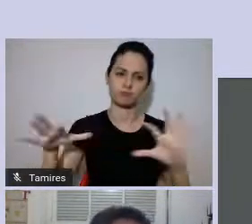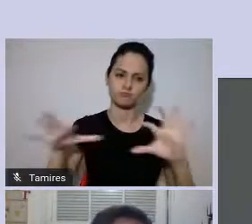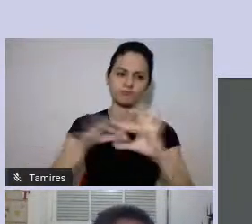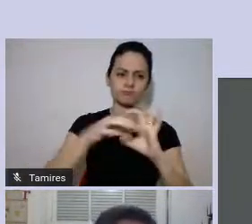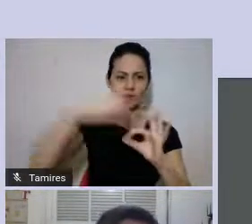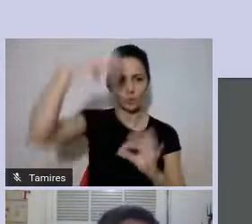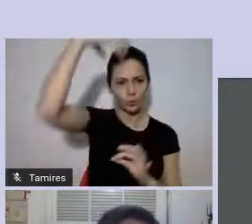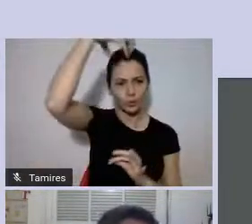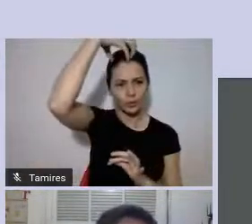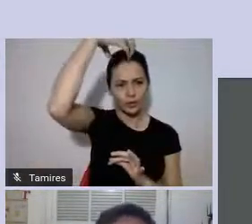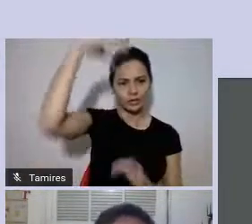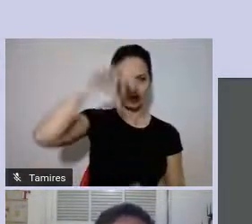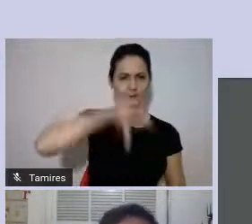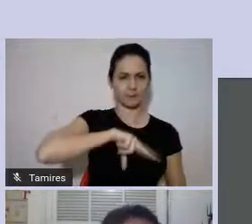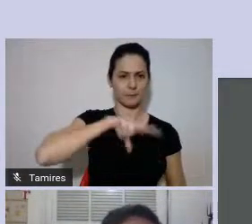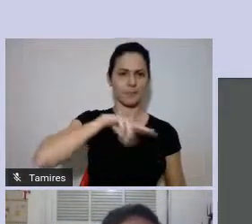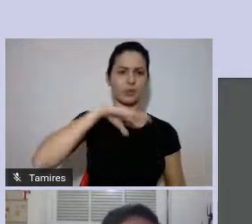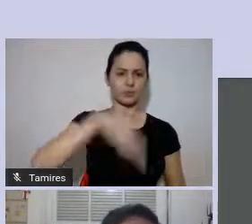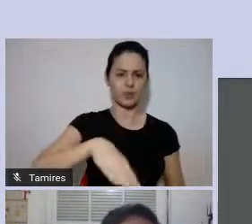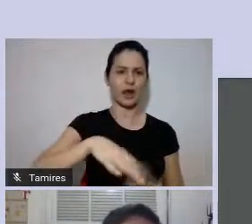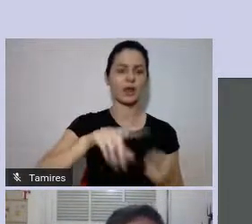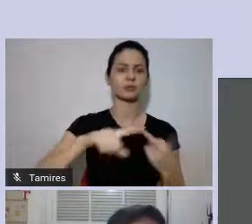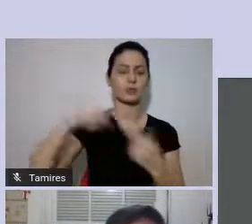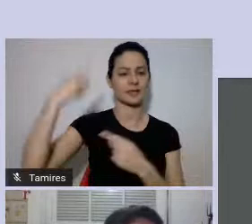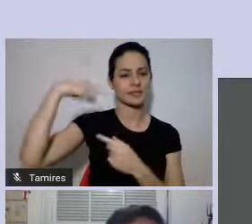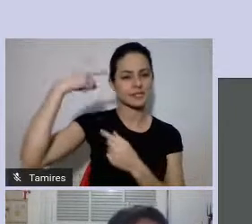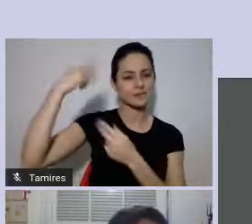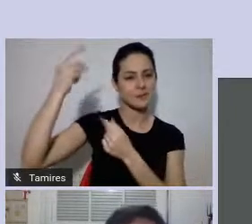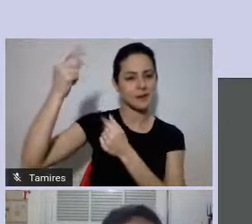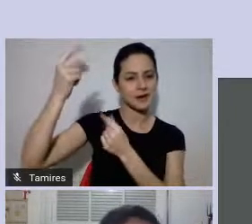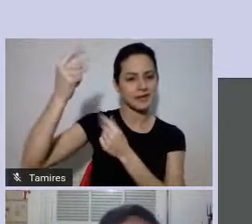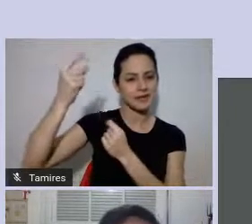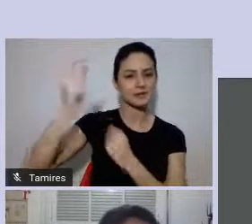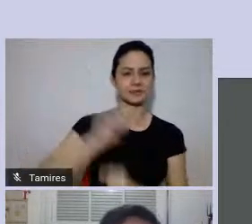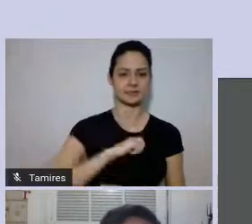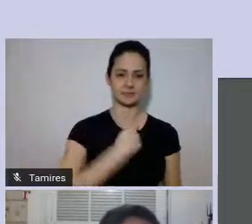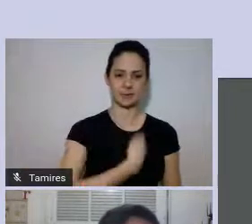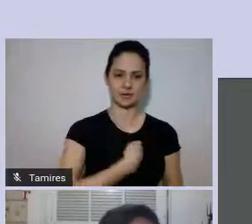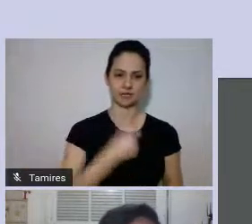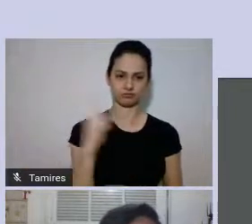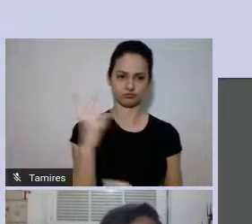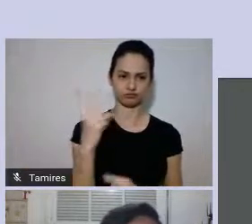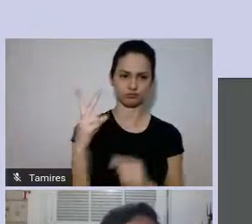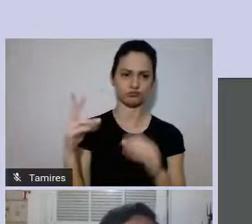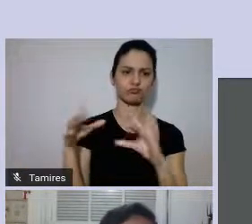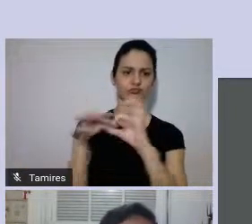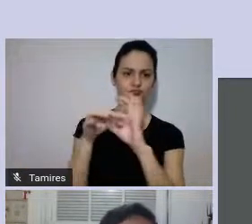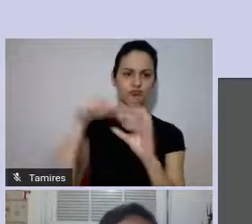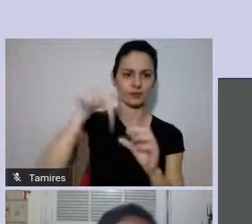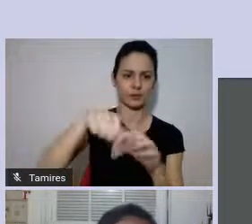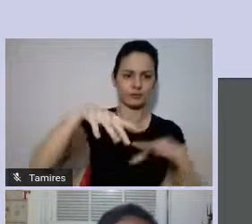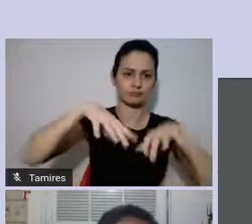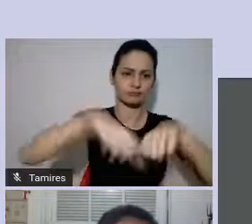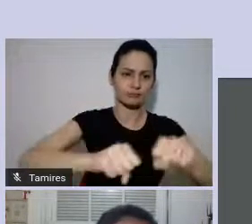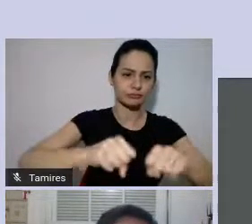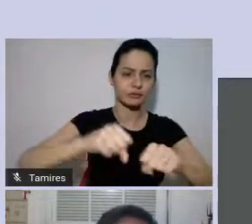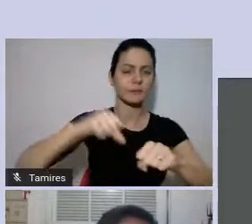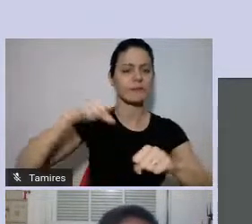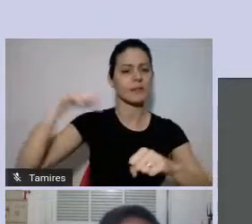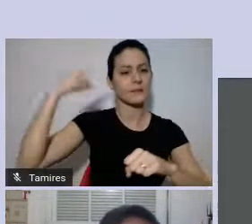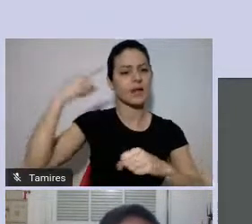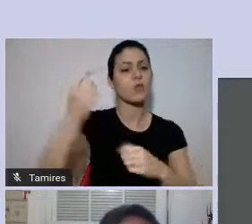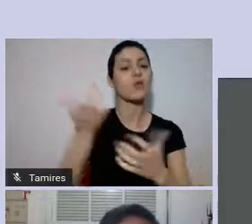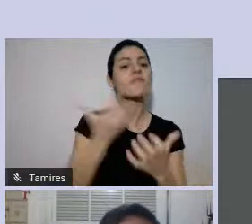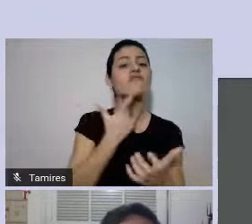de Portugal e da Espanha. Então, a princípio, estavam sob domínio espanhol. E o interesse